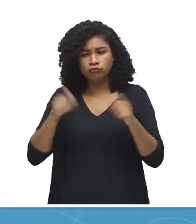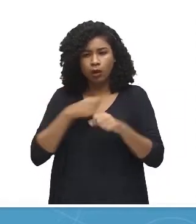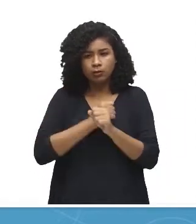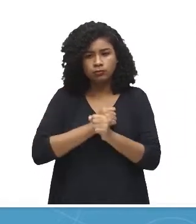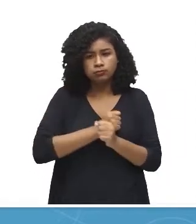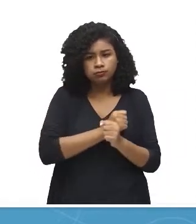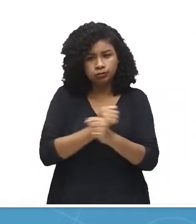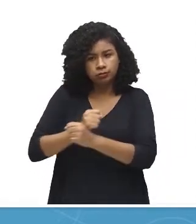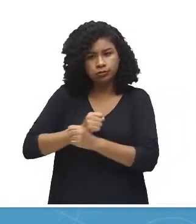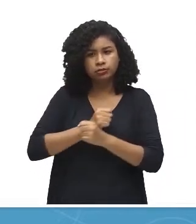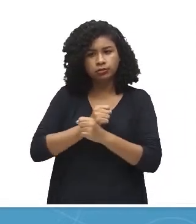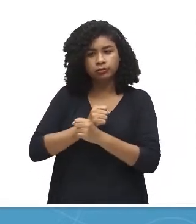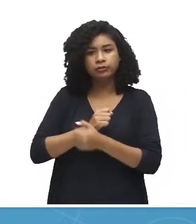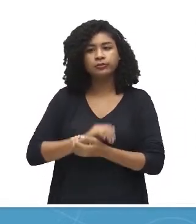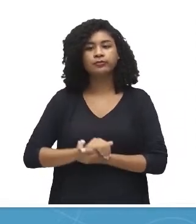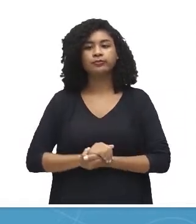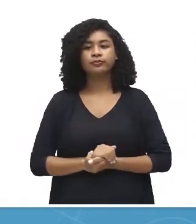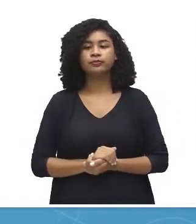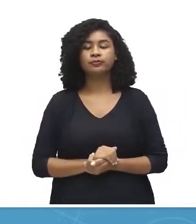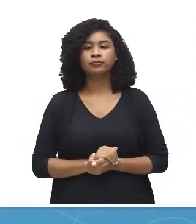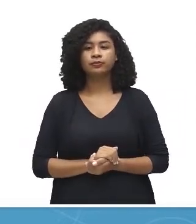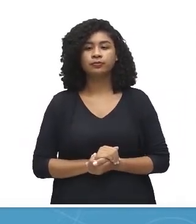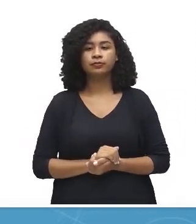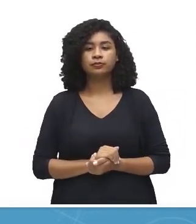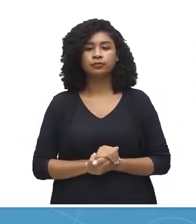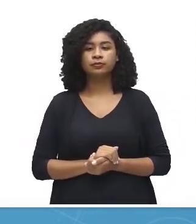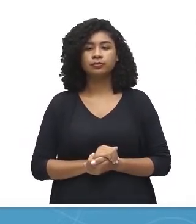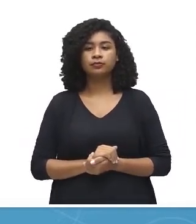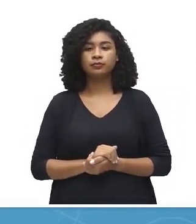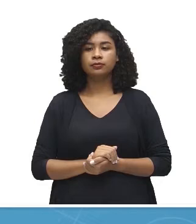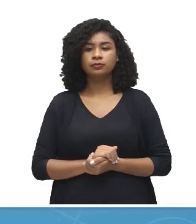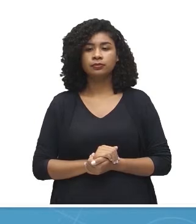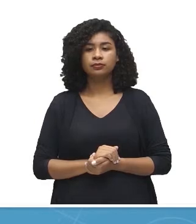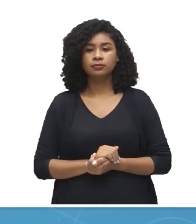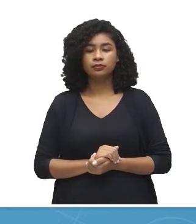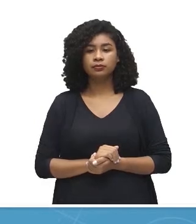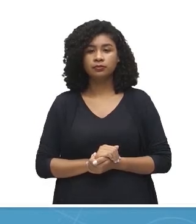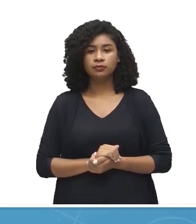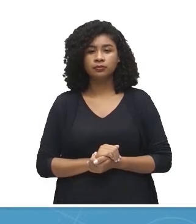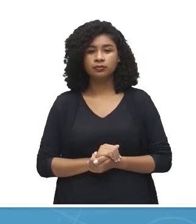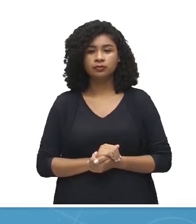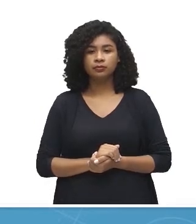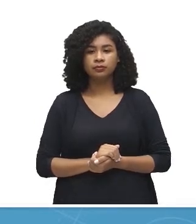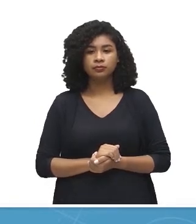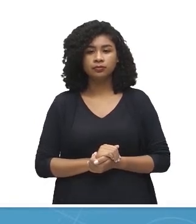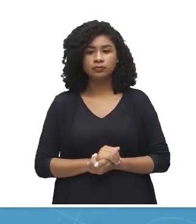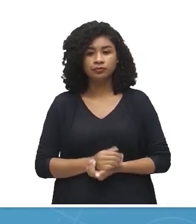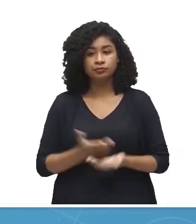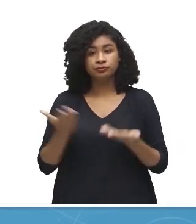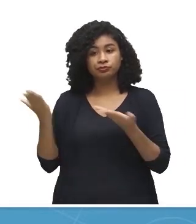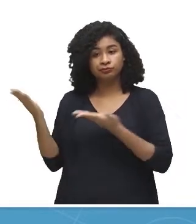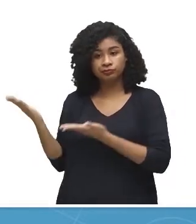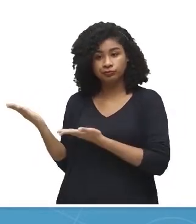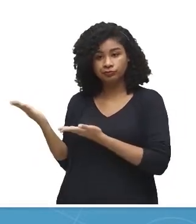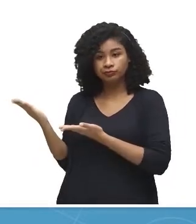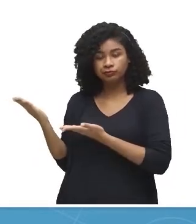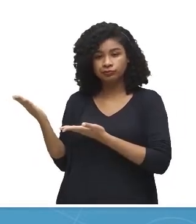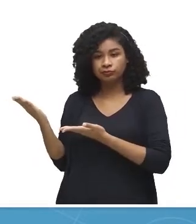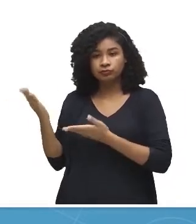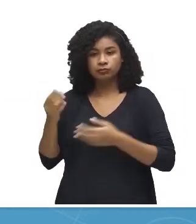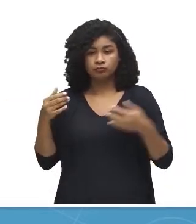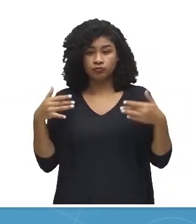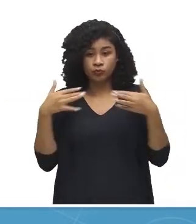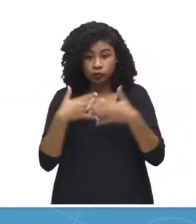a nossa bexiga, tá certo? Agora a gente vai ver as características do tecido